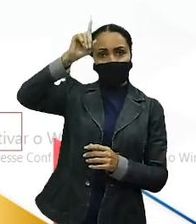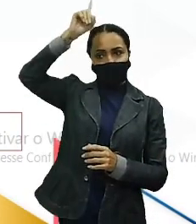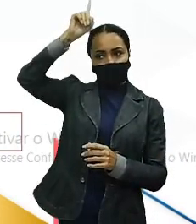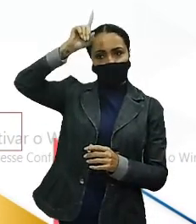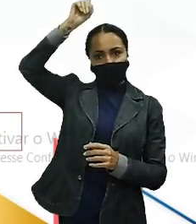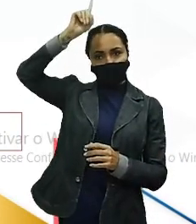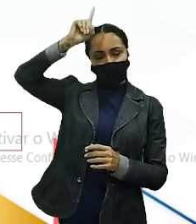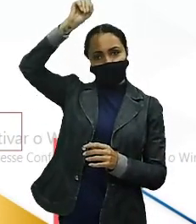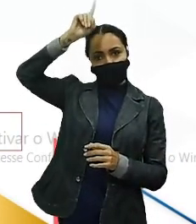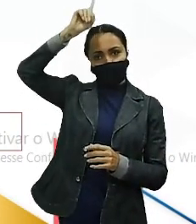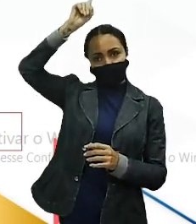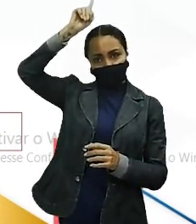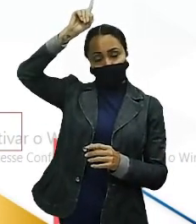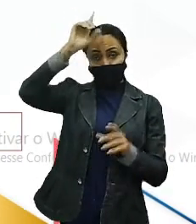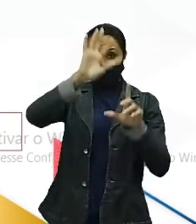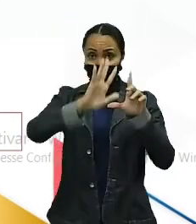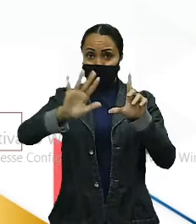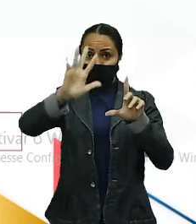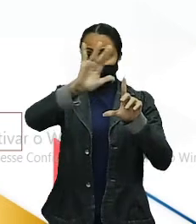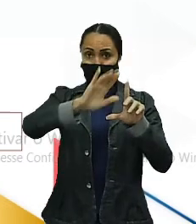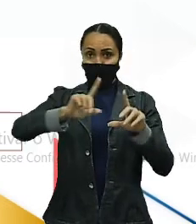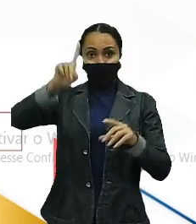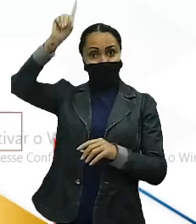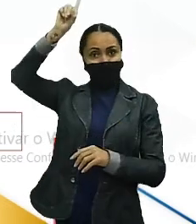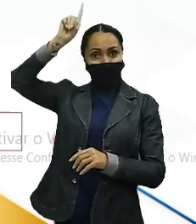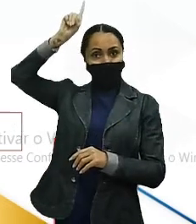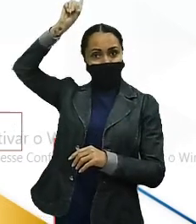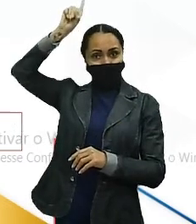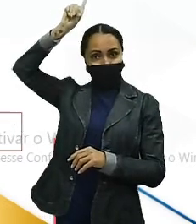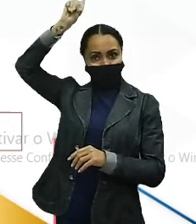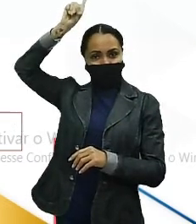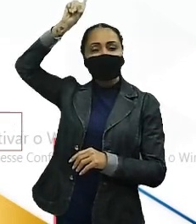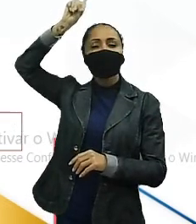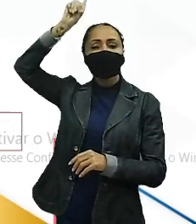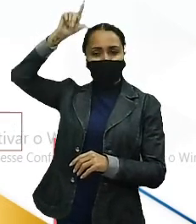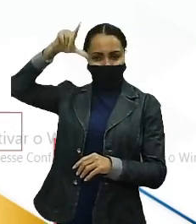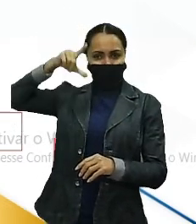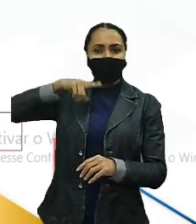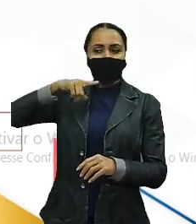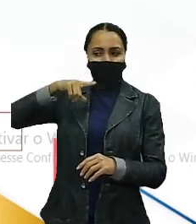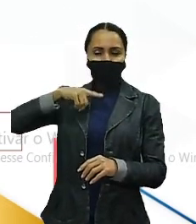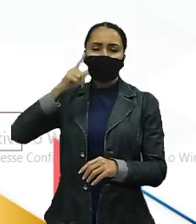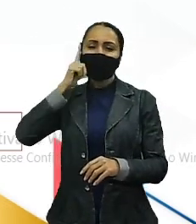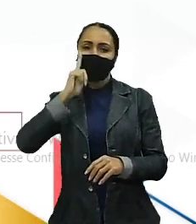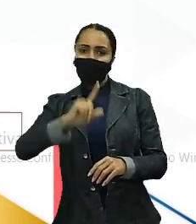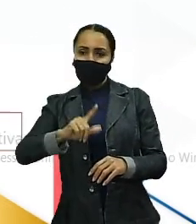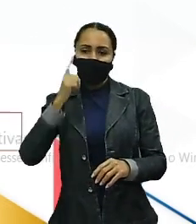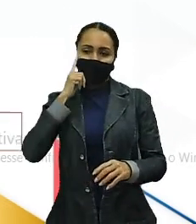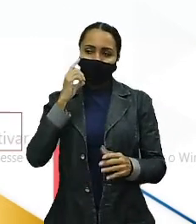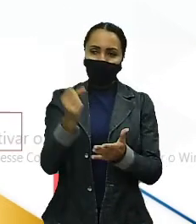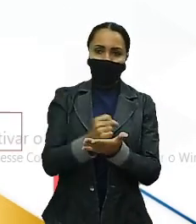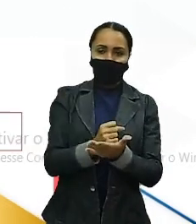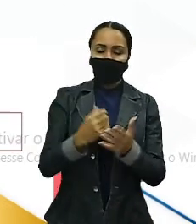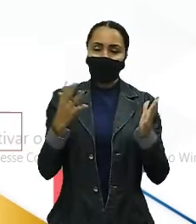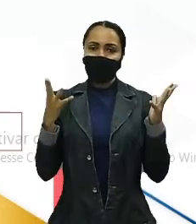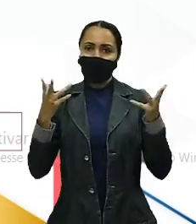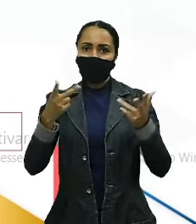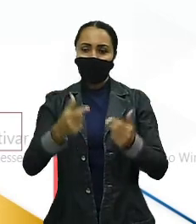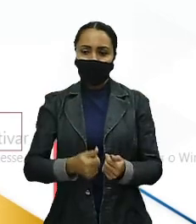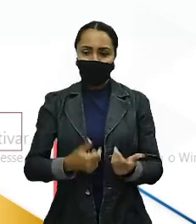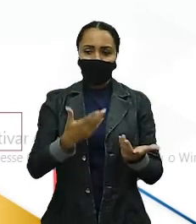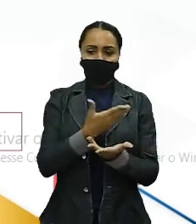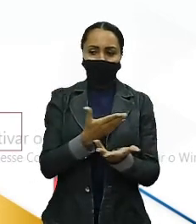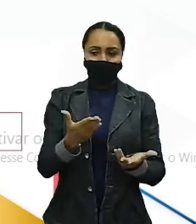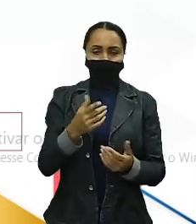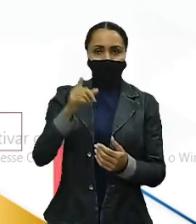Code aí, esse quadradinho preto e branco que está na cabeça aí de Roberto, que você vai ter acesso a esses jogos maravilhosos. Eu estou viciado